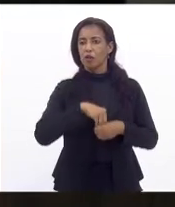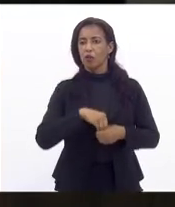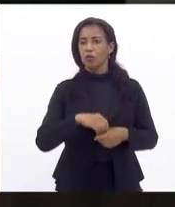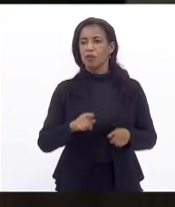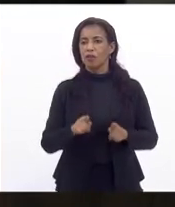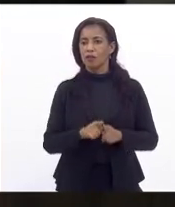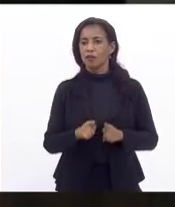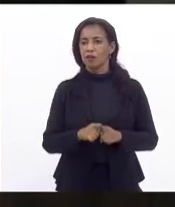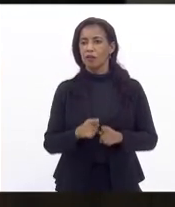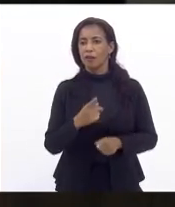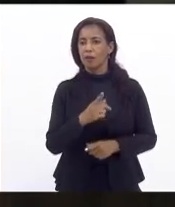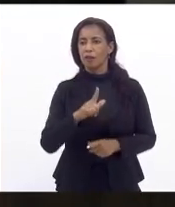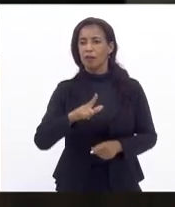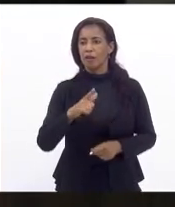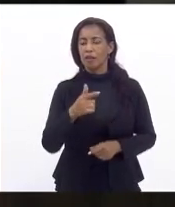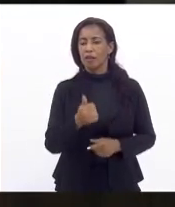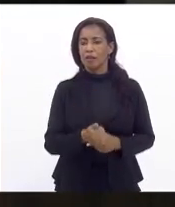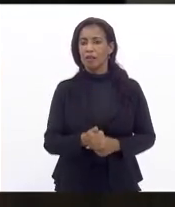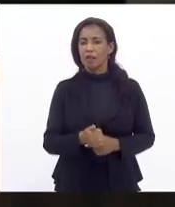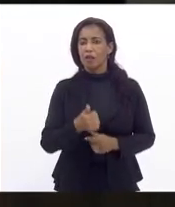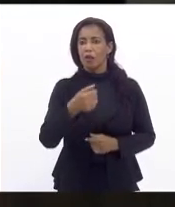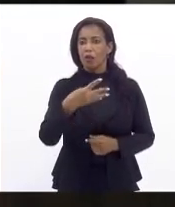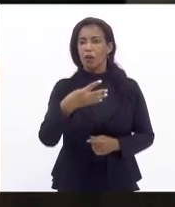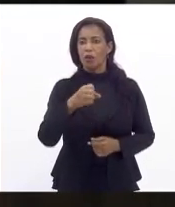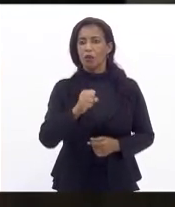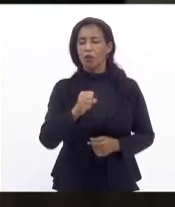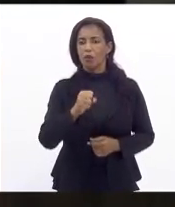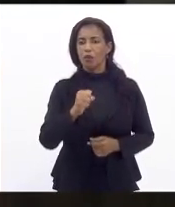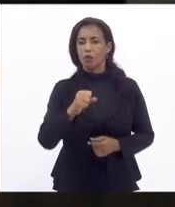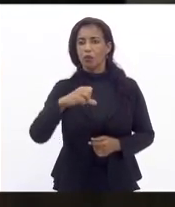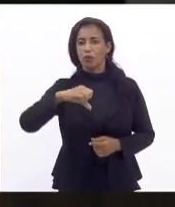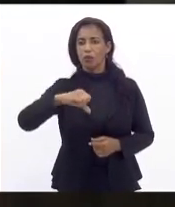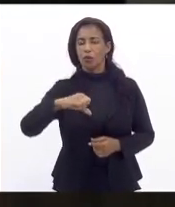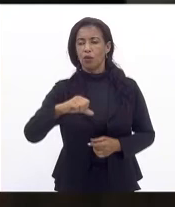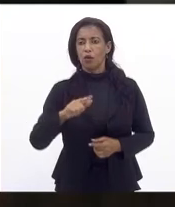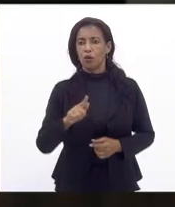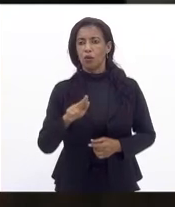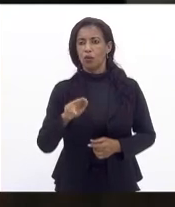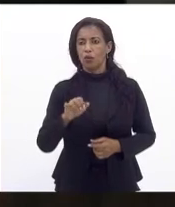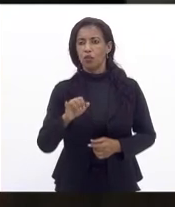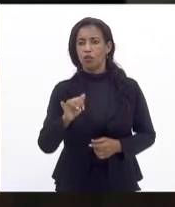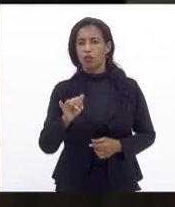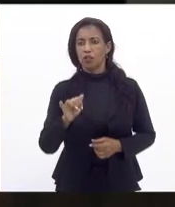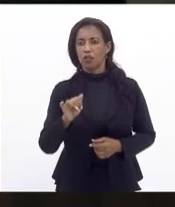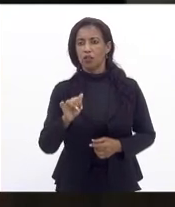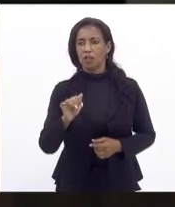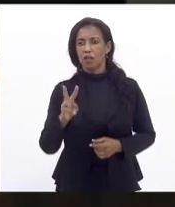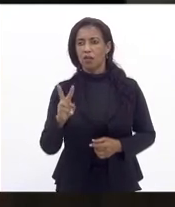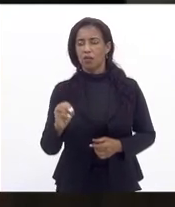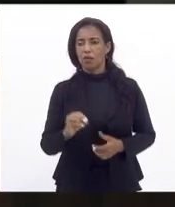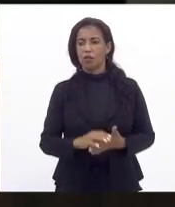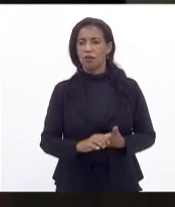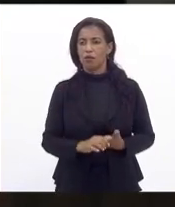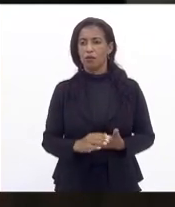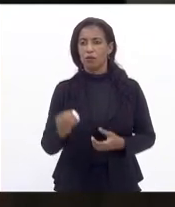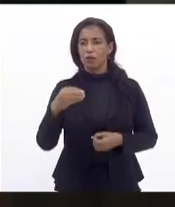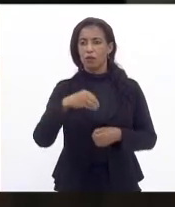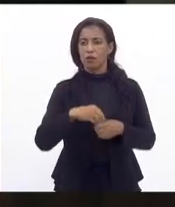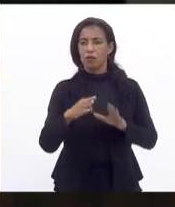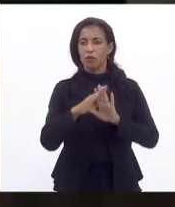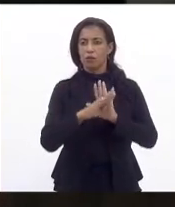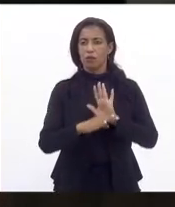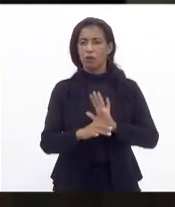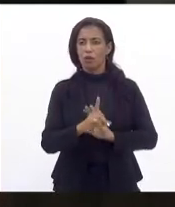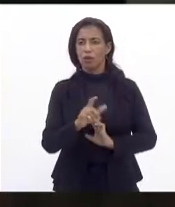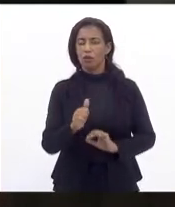dia, projeto de lei número 4894, deputado Gustavo Schmidt. Senhores que aprovam, permaneçam como estão aprovados. Requer inclusão na ordem do